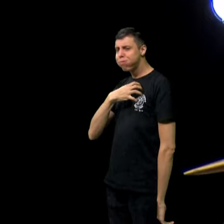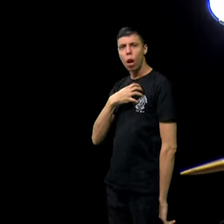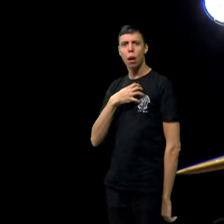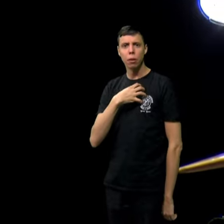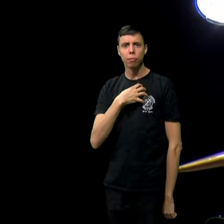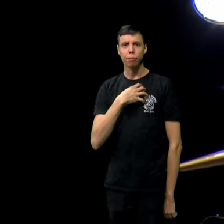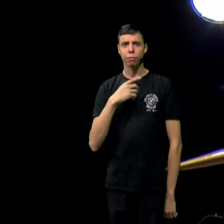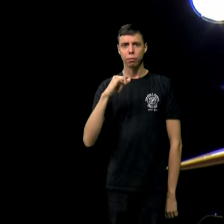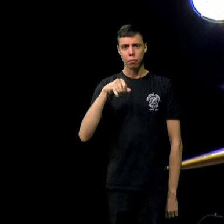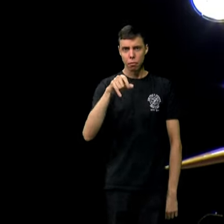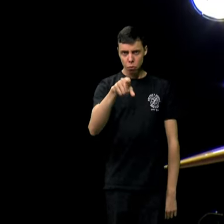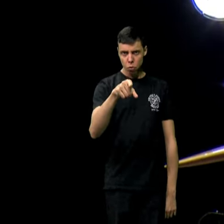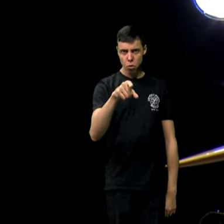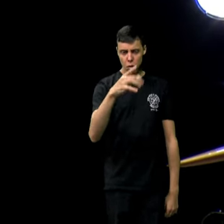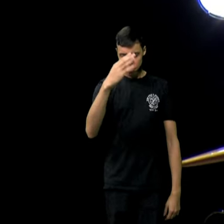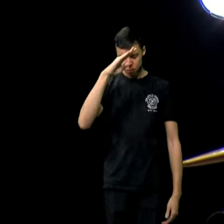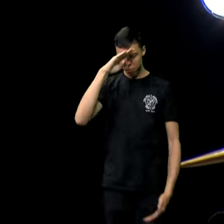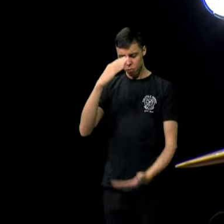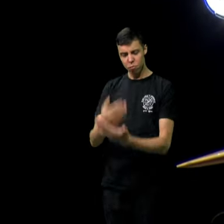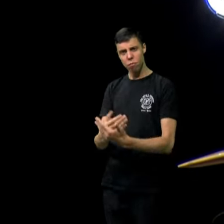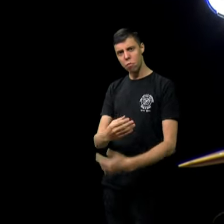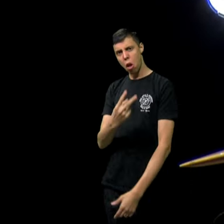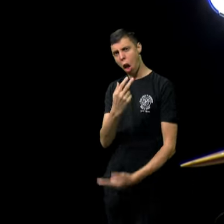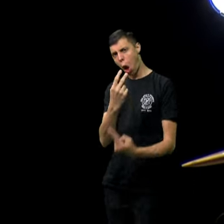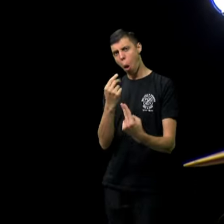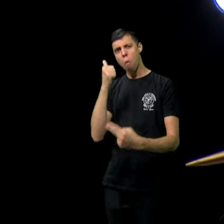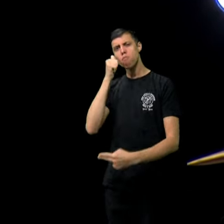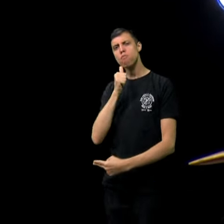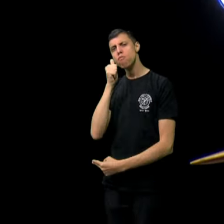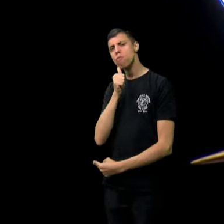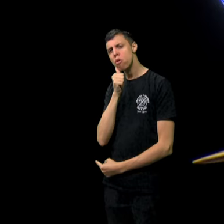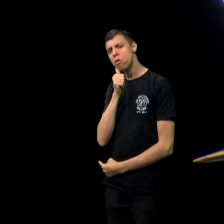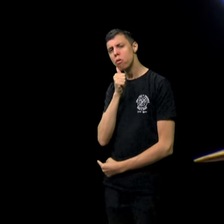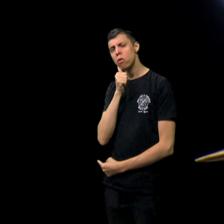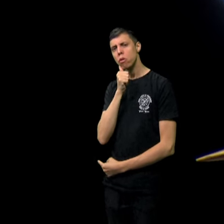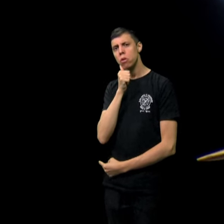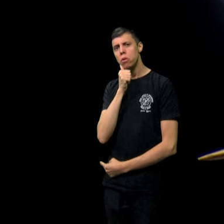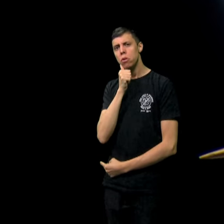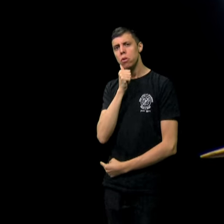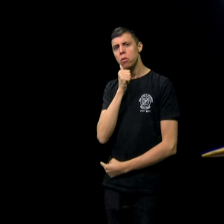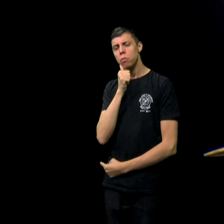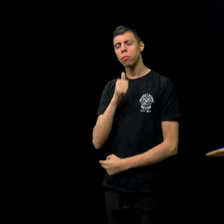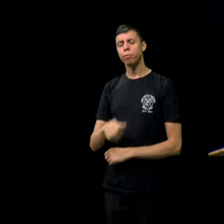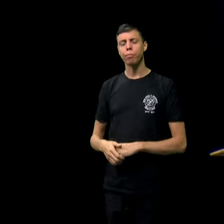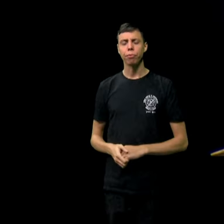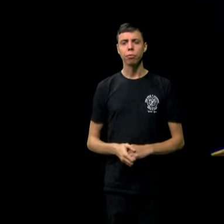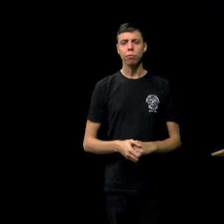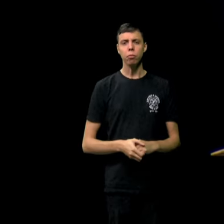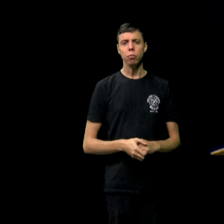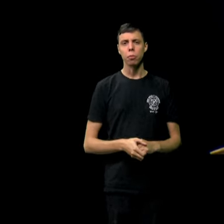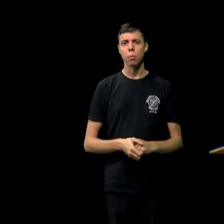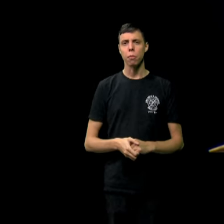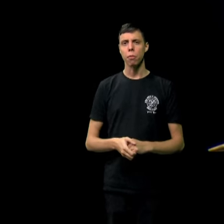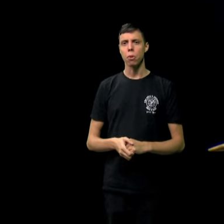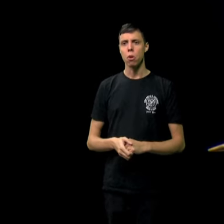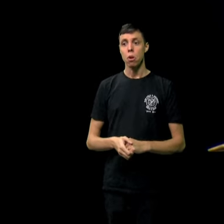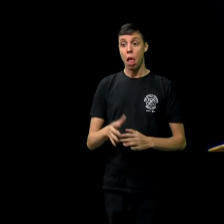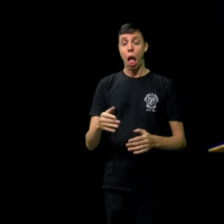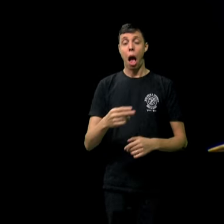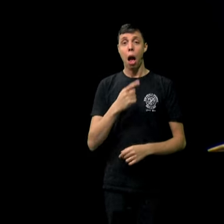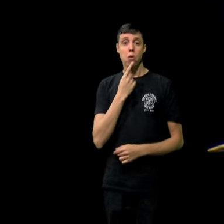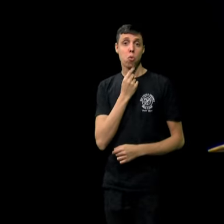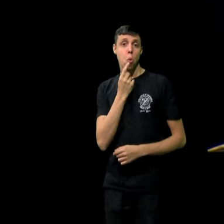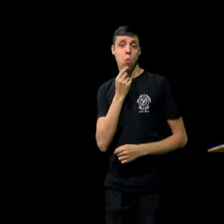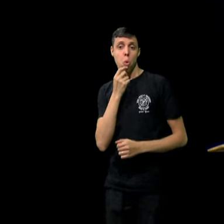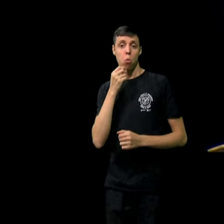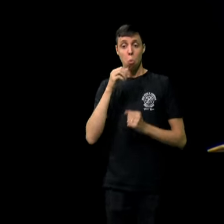Se você crê, seja como a mulher que todavia não se vê na sua barriga, mas ela parou de menstruar, ela sabe